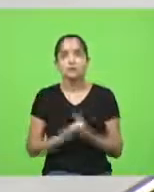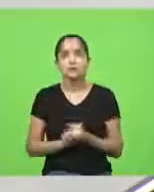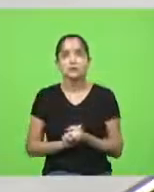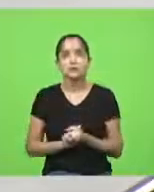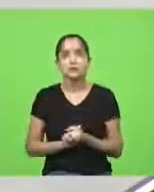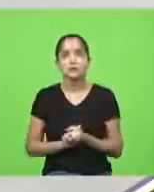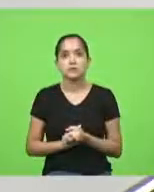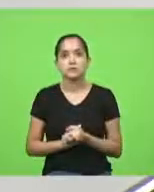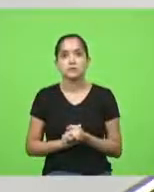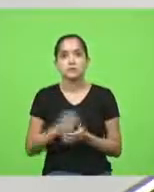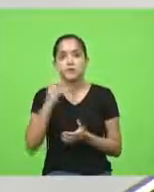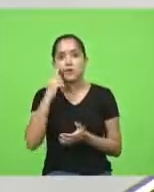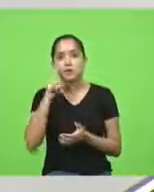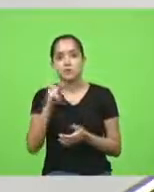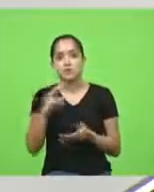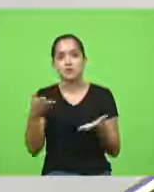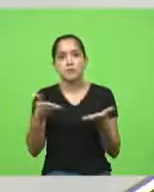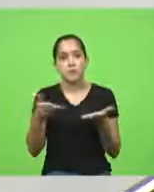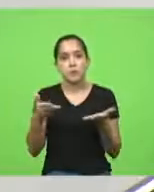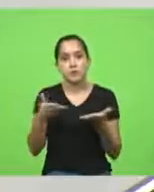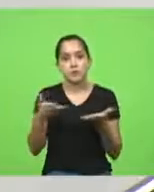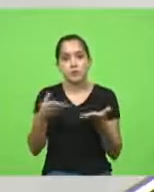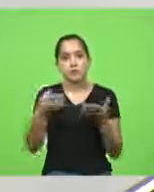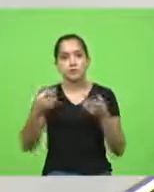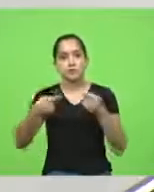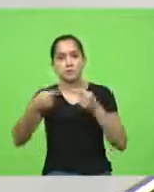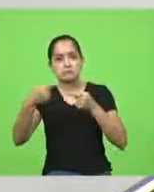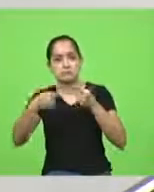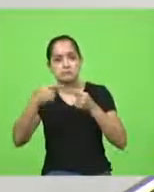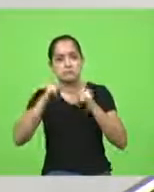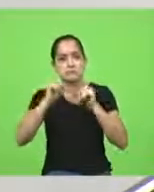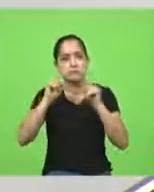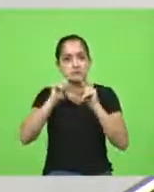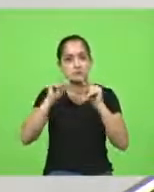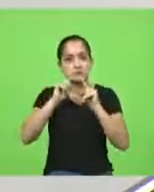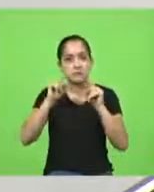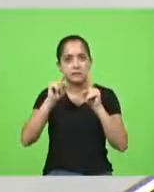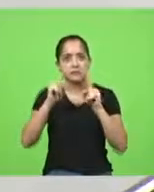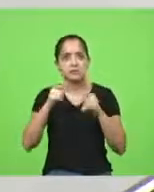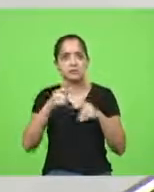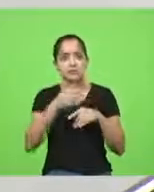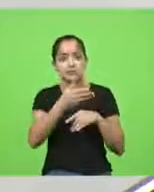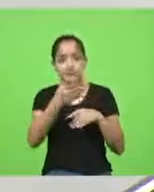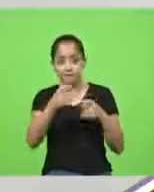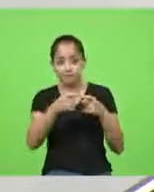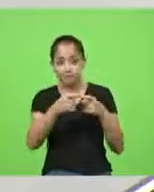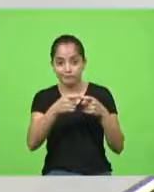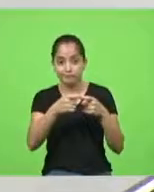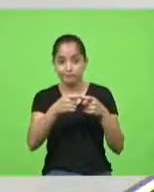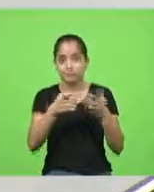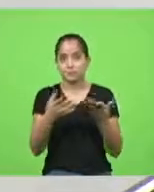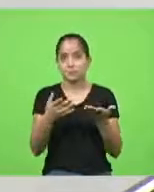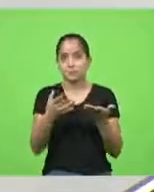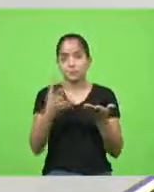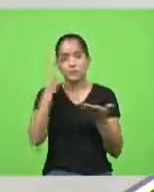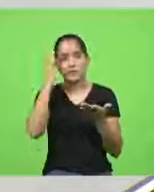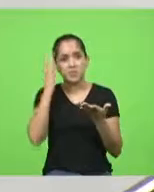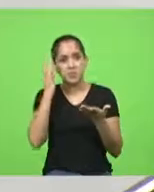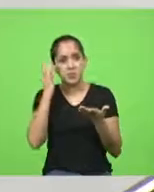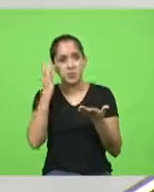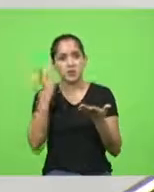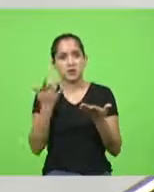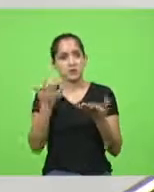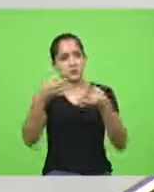eu vi aqui hoje as críticas do colega nosso aos médicos. E eu acho injusto o que foi